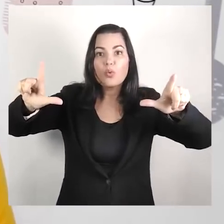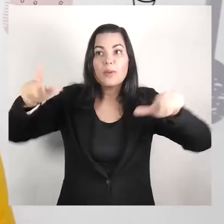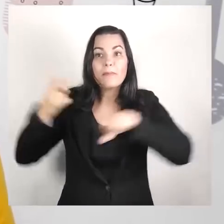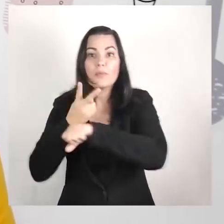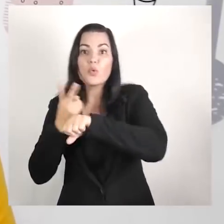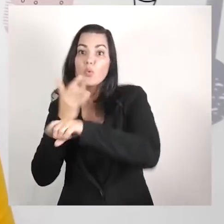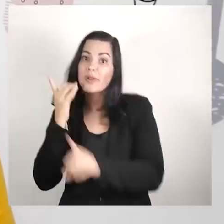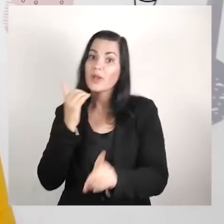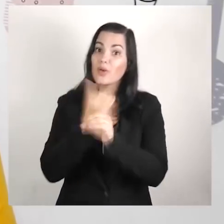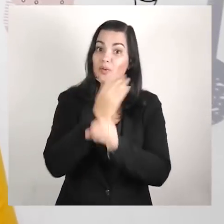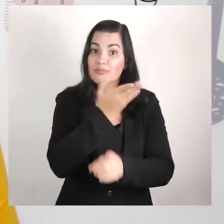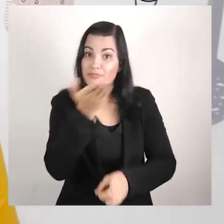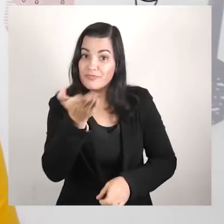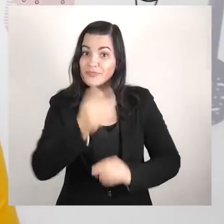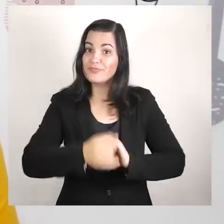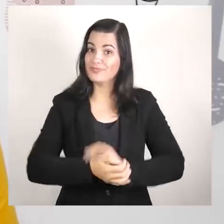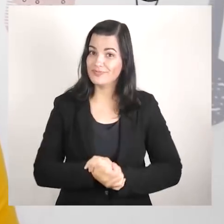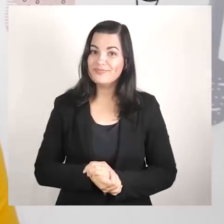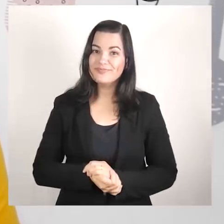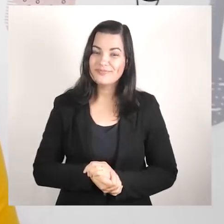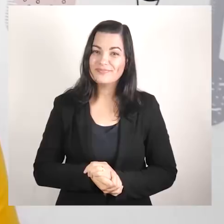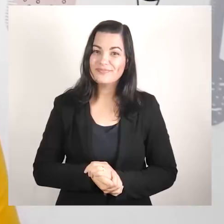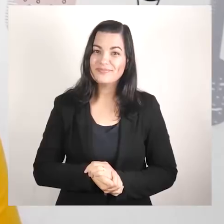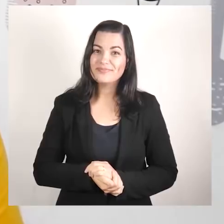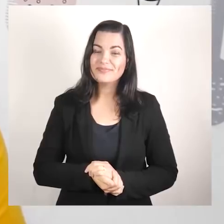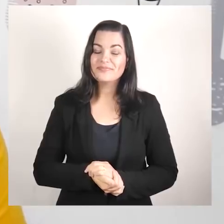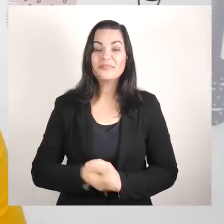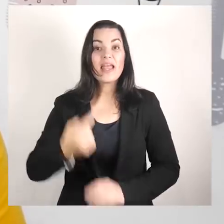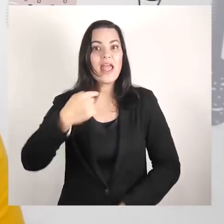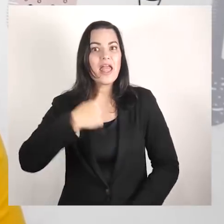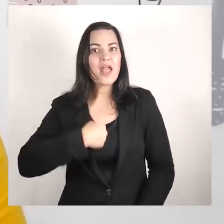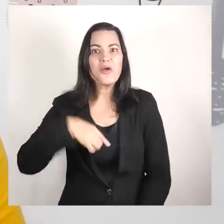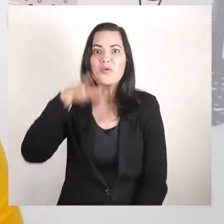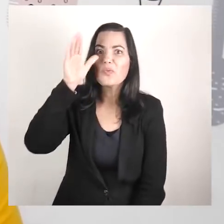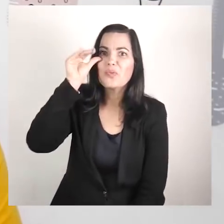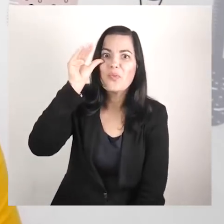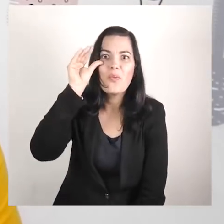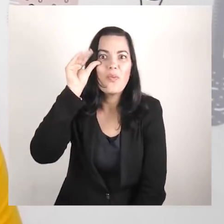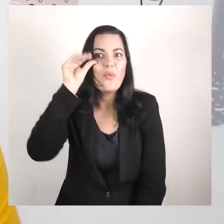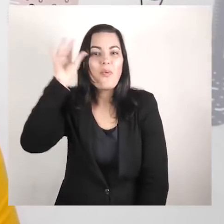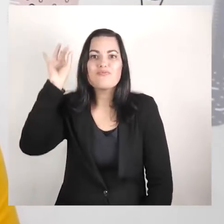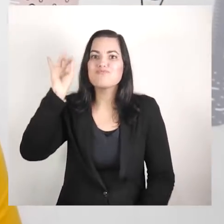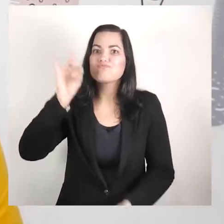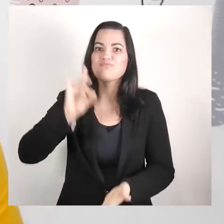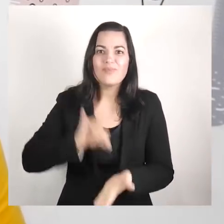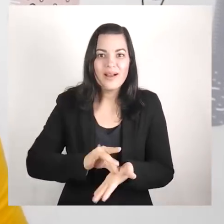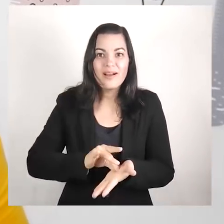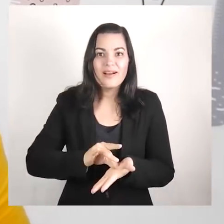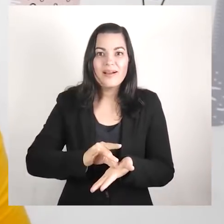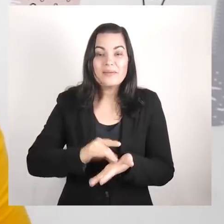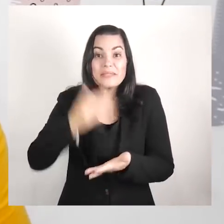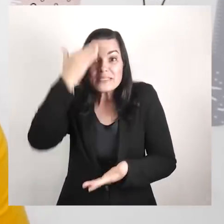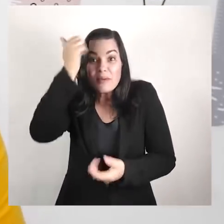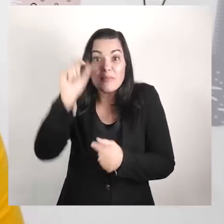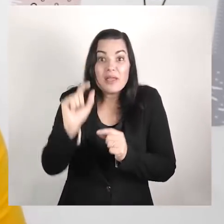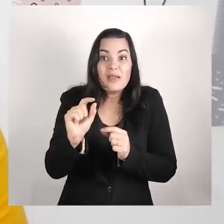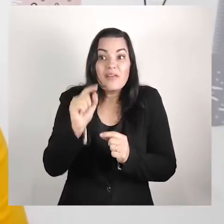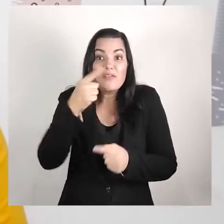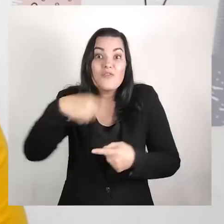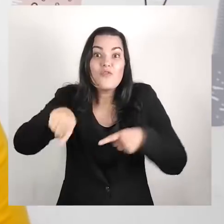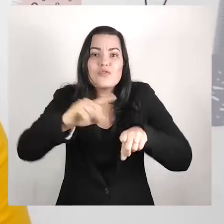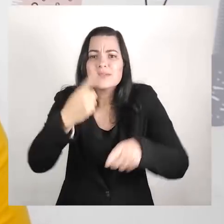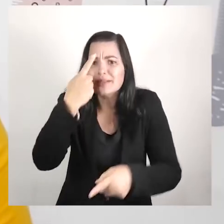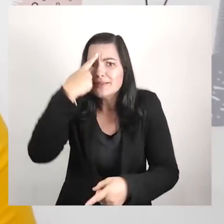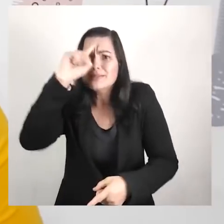pessoas conseguissem te encontrar. Eu fiquei tão curiosa para ver o que vocês